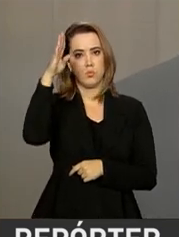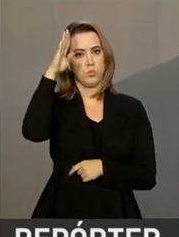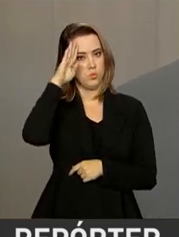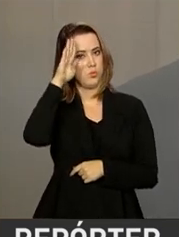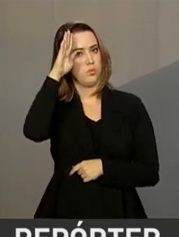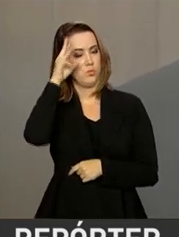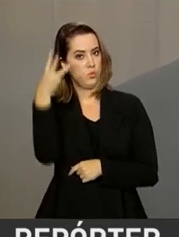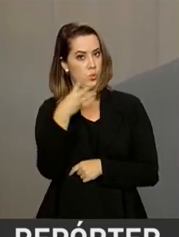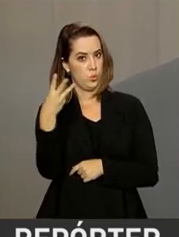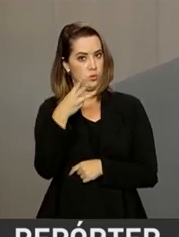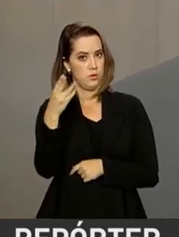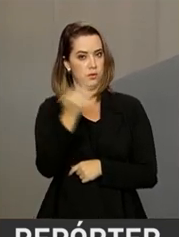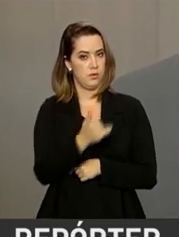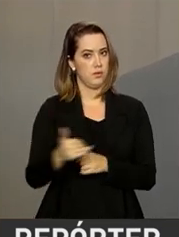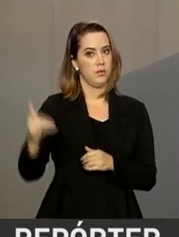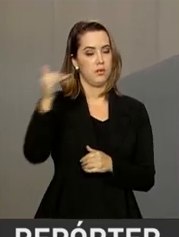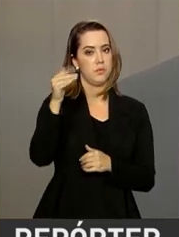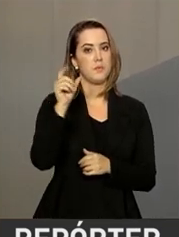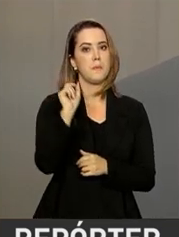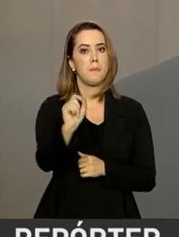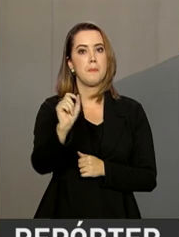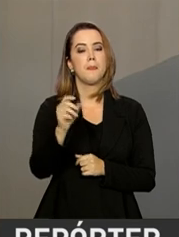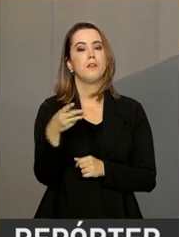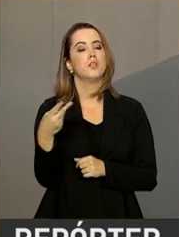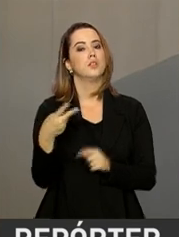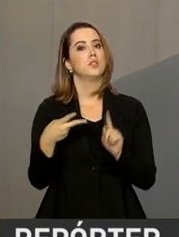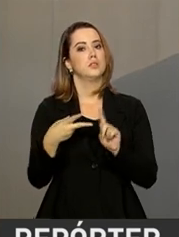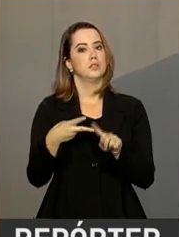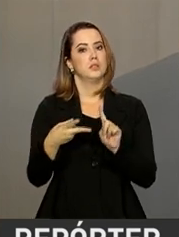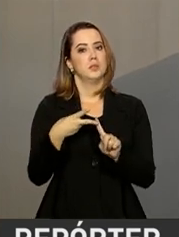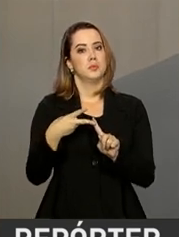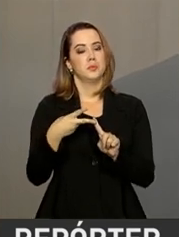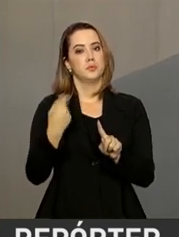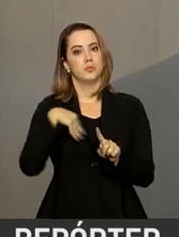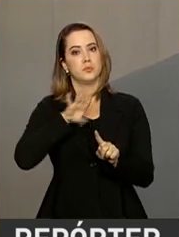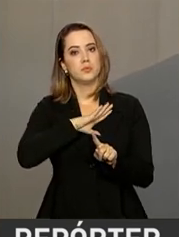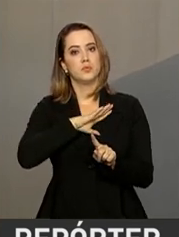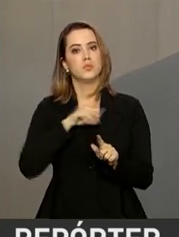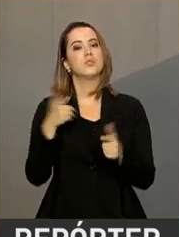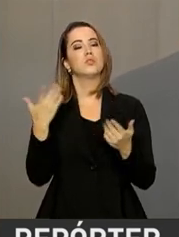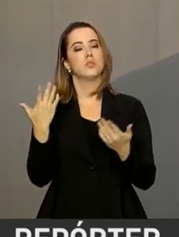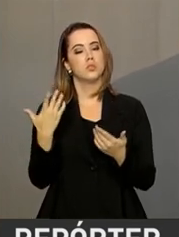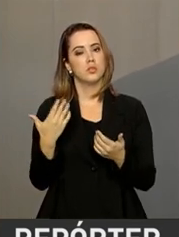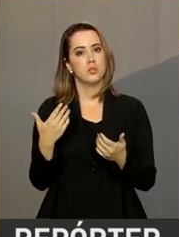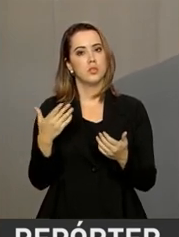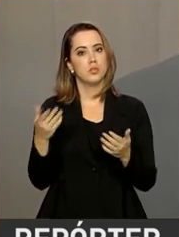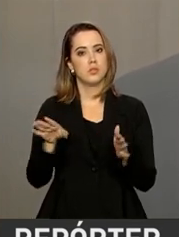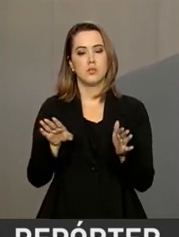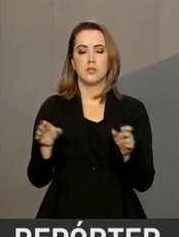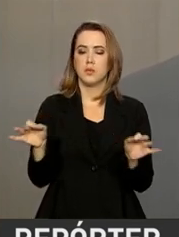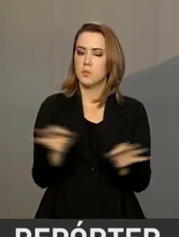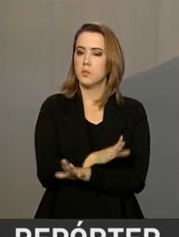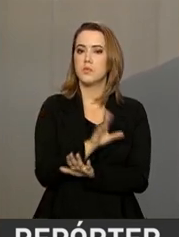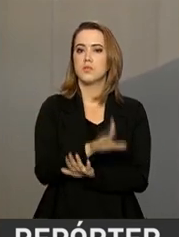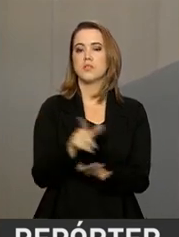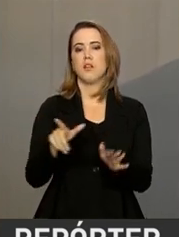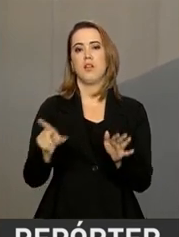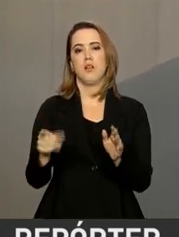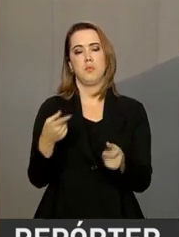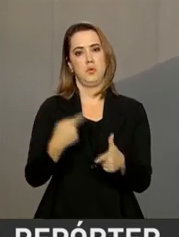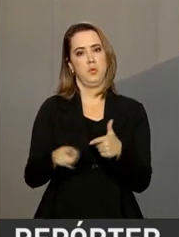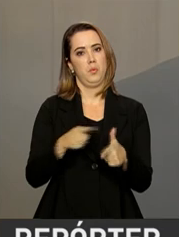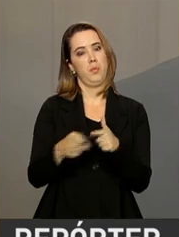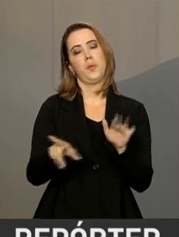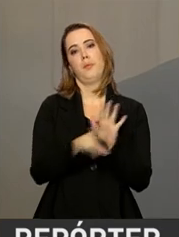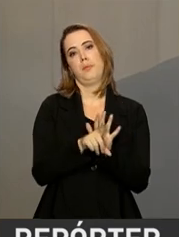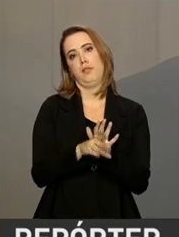superior Os oficiais Generais segundo lugar nós estamos derrogando uma decreto não